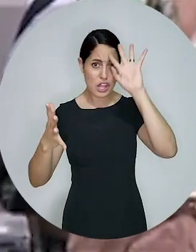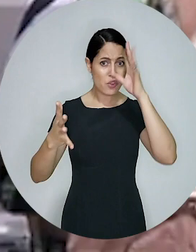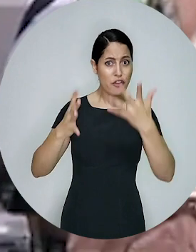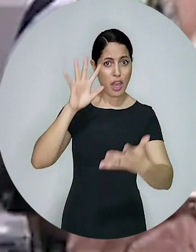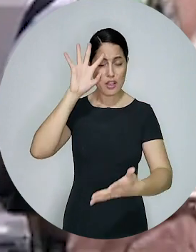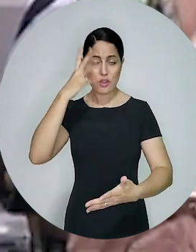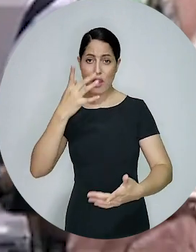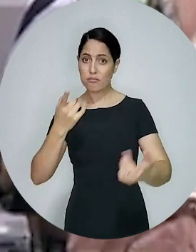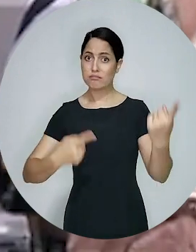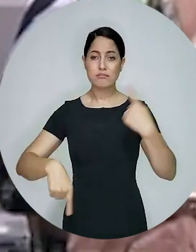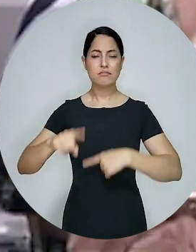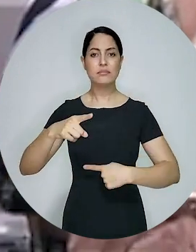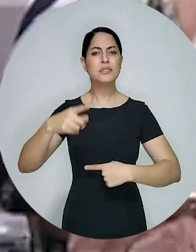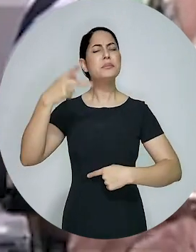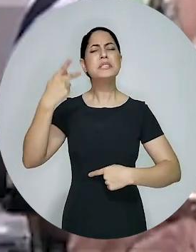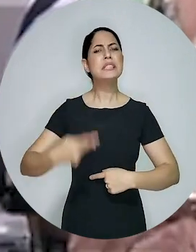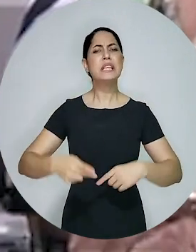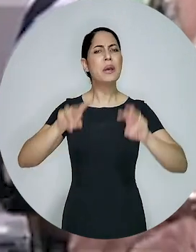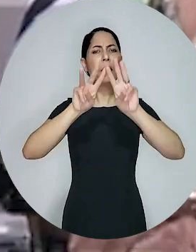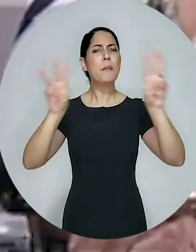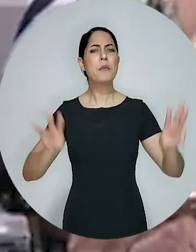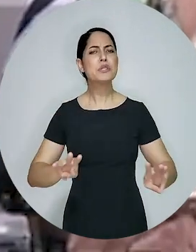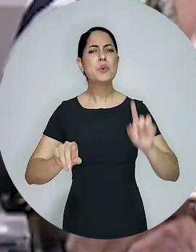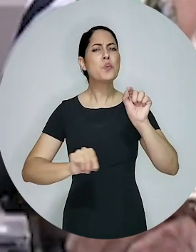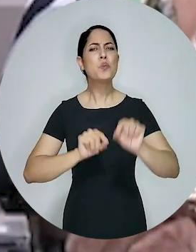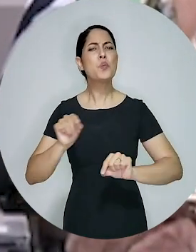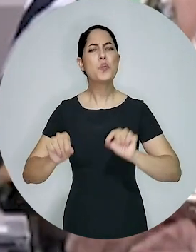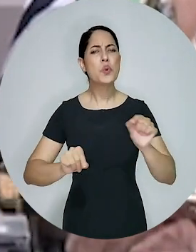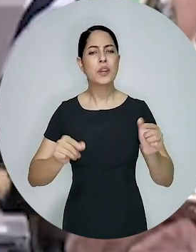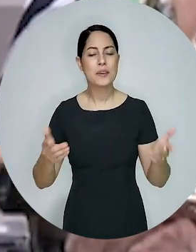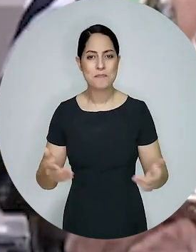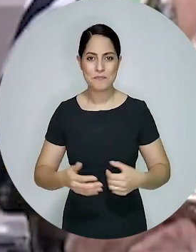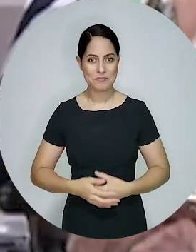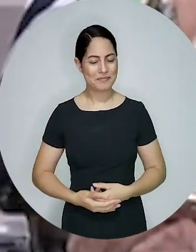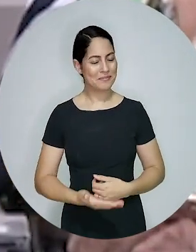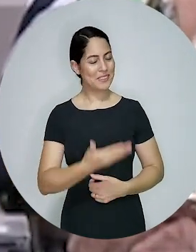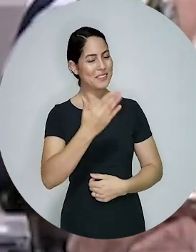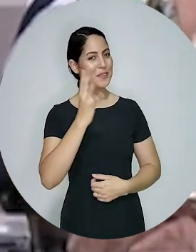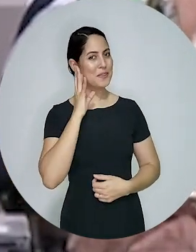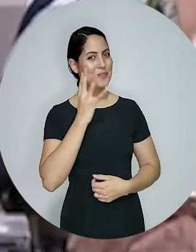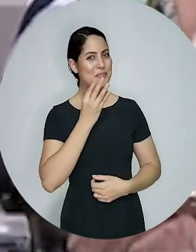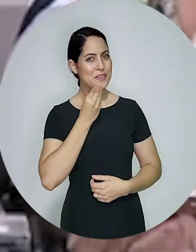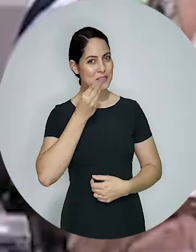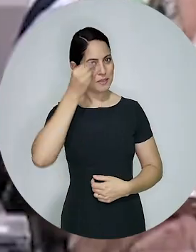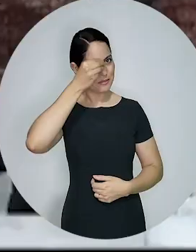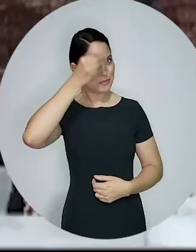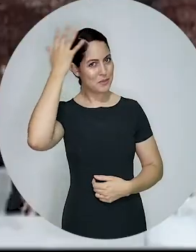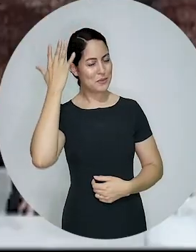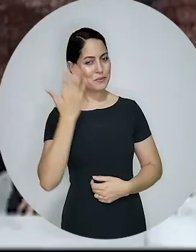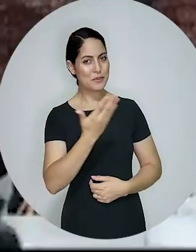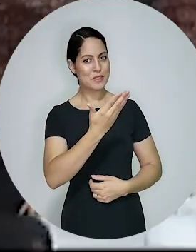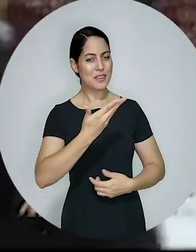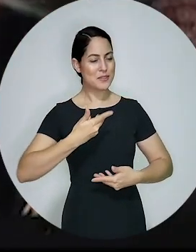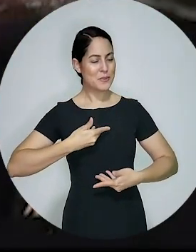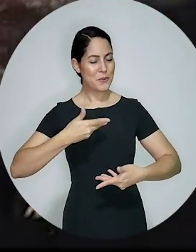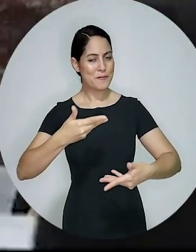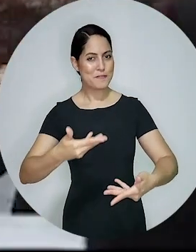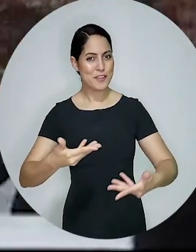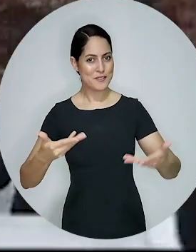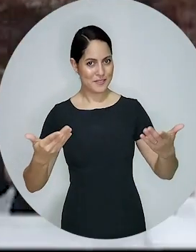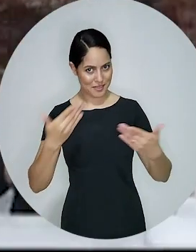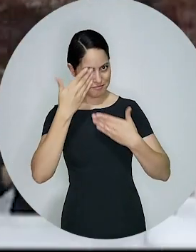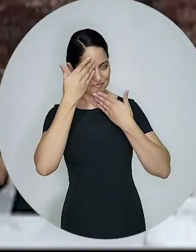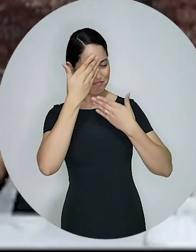museu que nós, em parceria, e agradecemos, ministro Toffoli, ministro Fux, o convite, esse